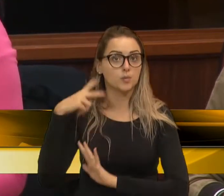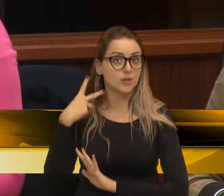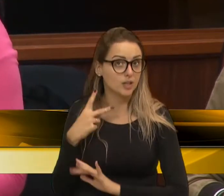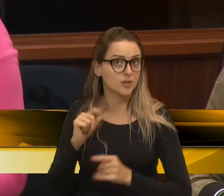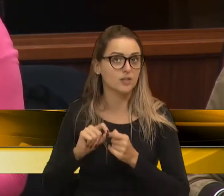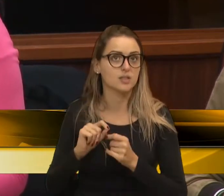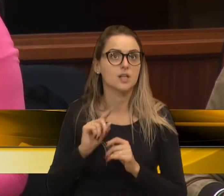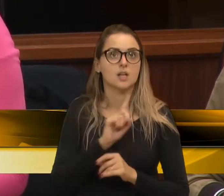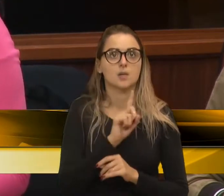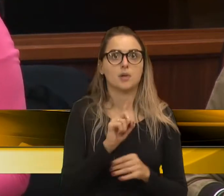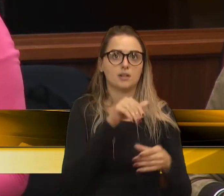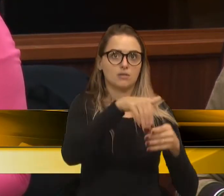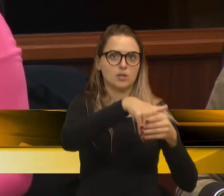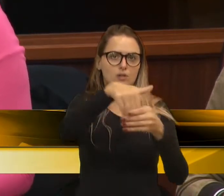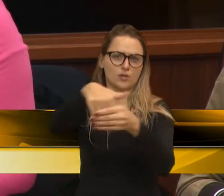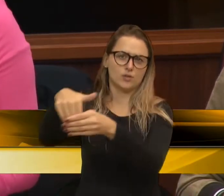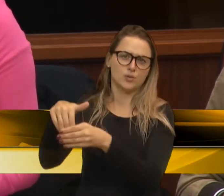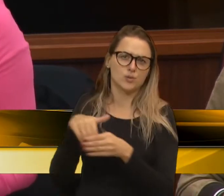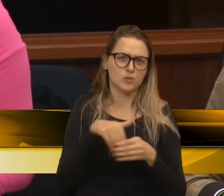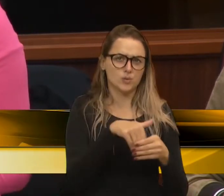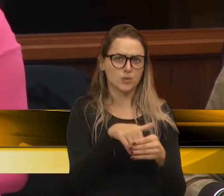votar todas essas emendas